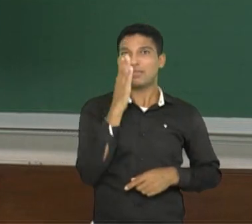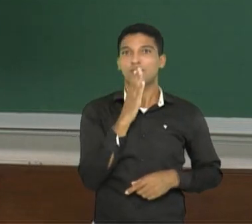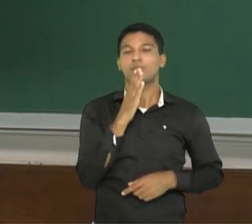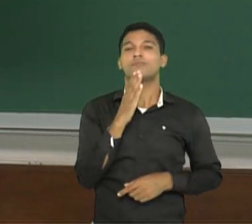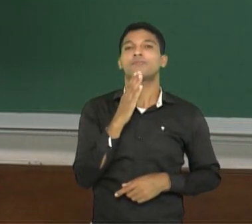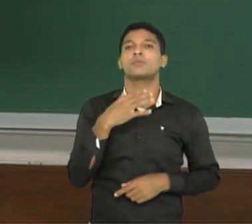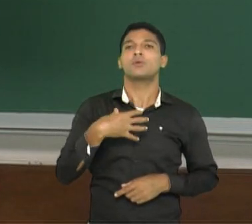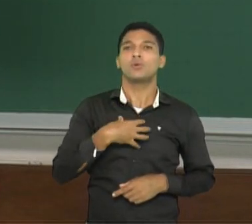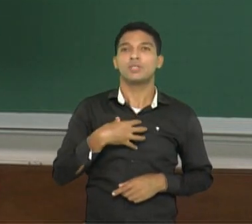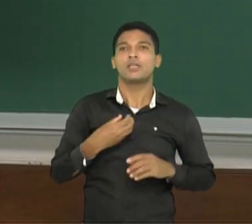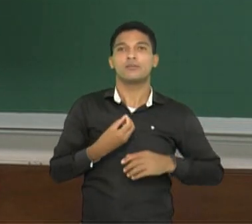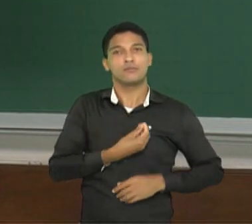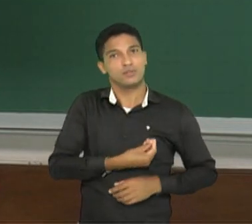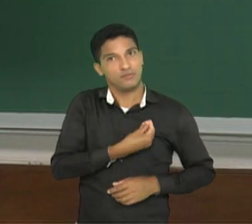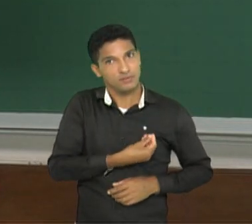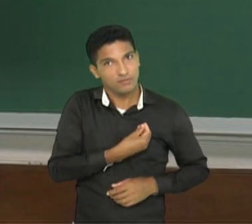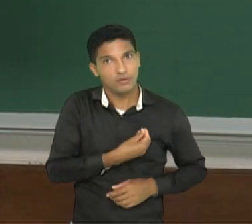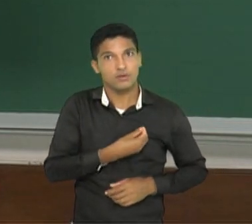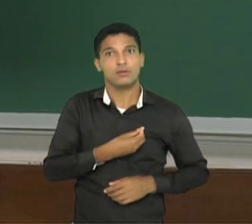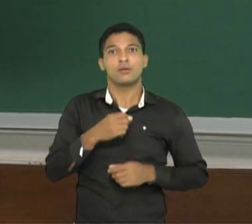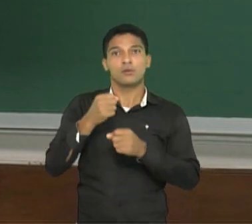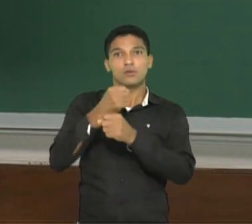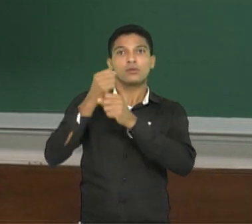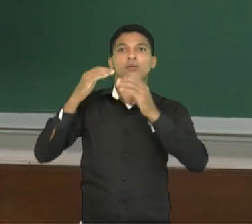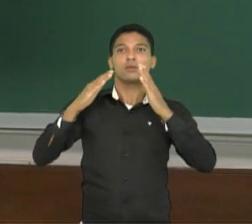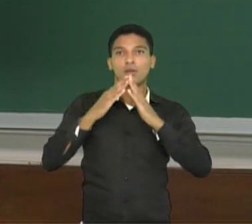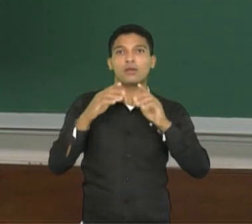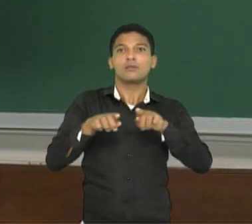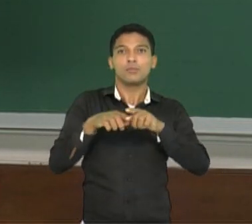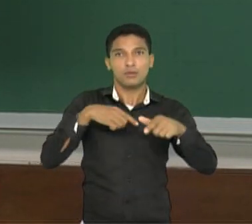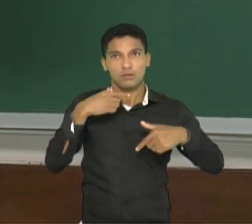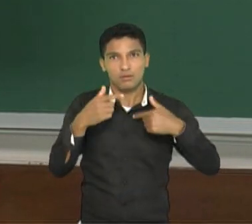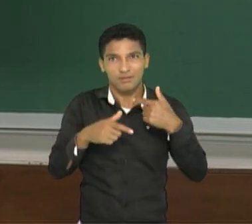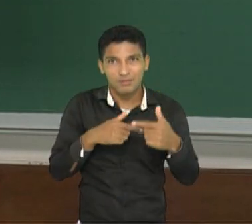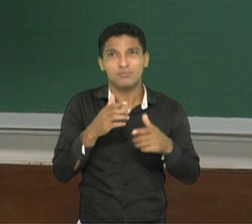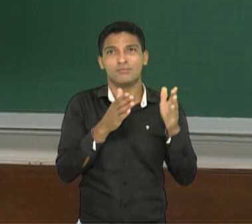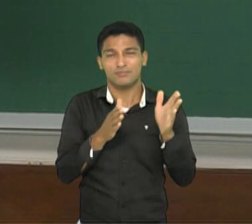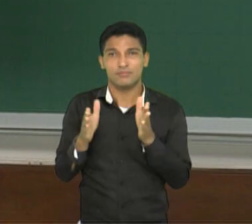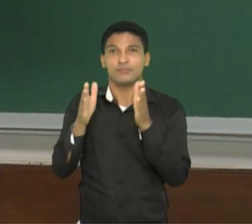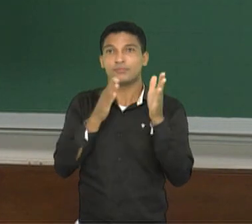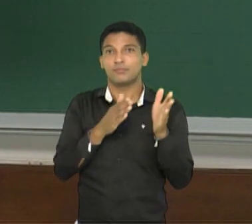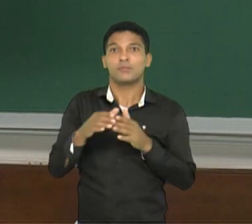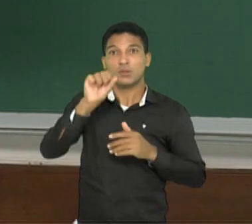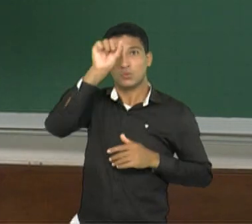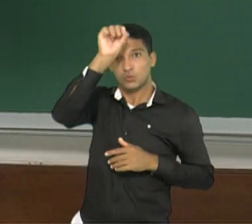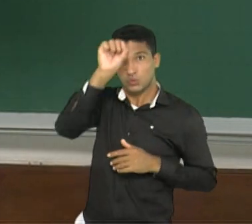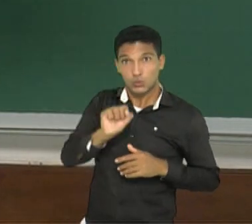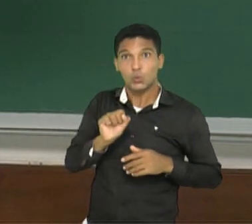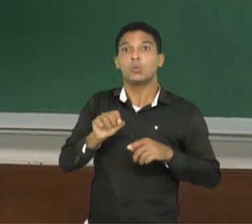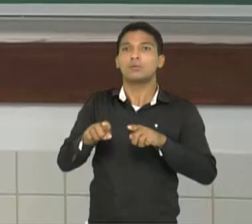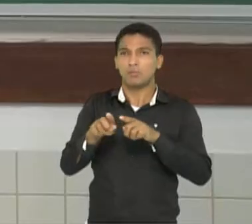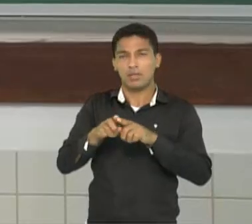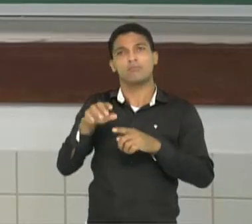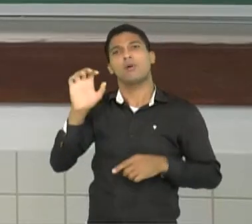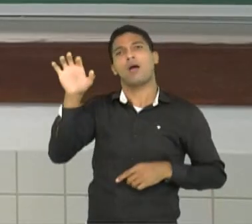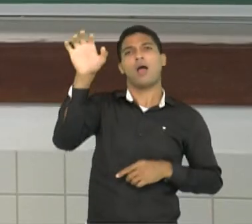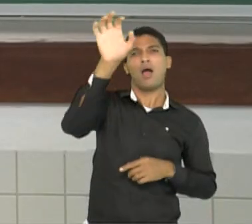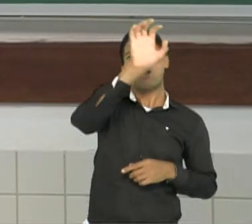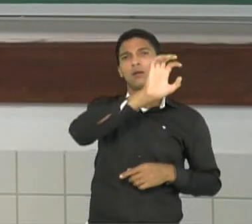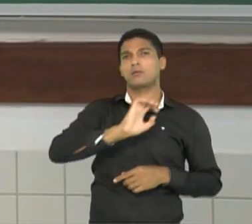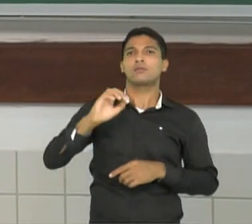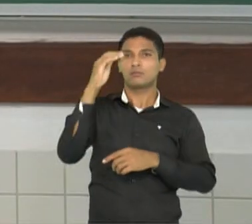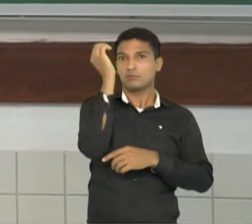construir suas casas, de desenvolver suas atividades, não só na região sul, mas em todas as regiões do Brasil. Então, bem interessante a